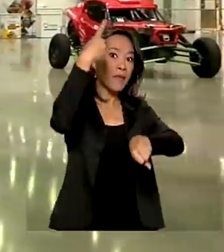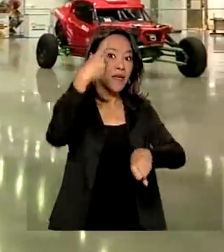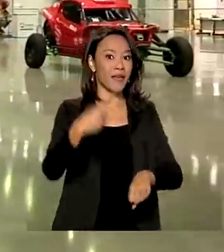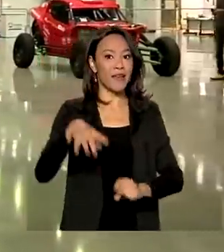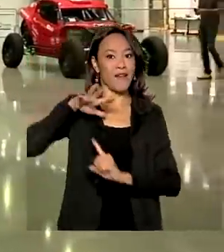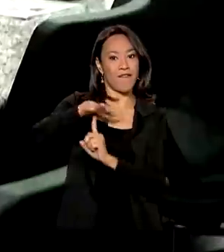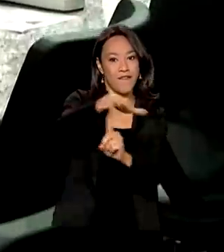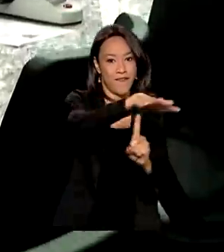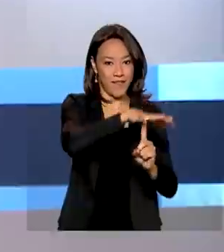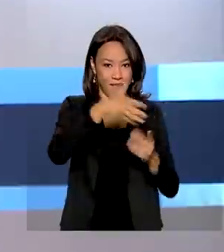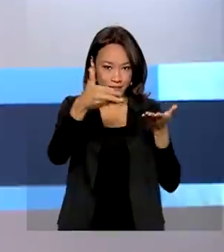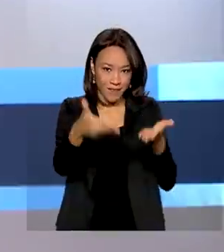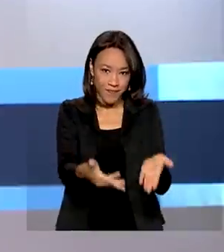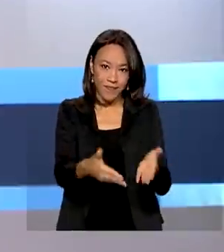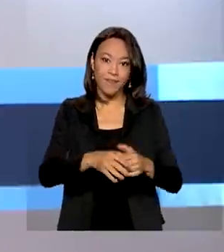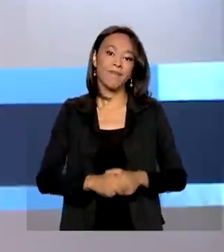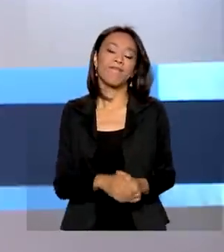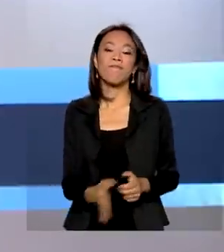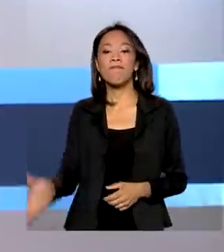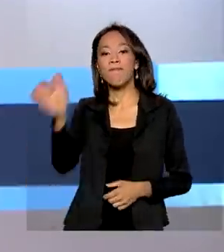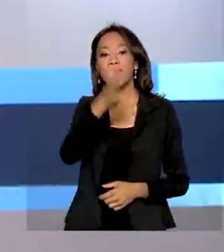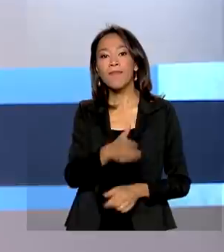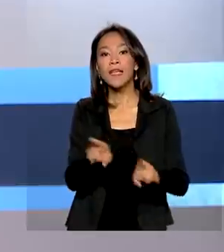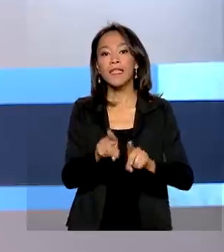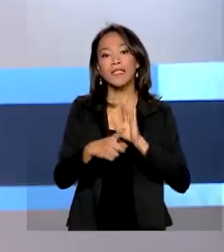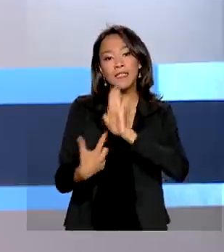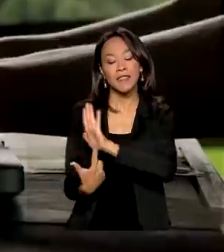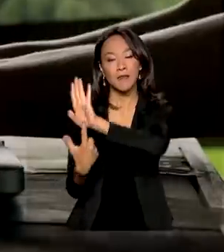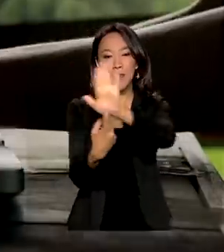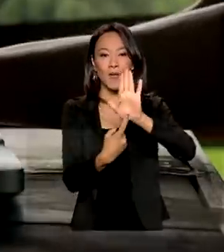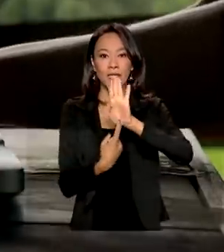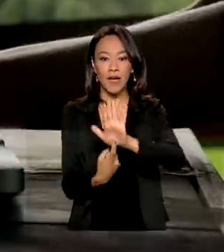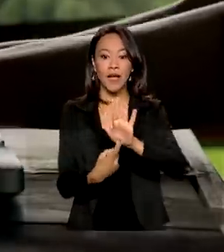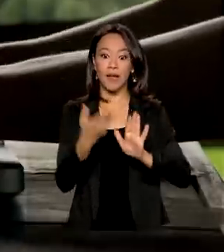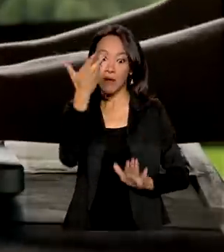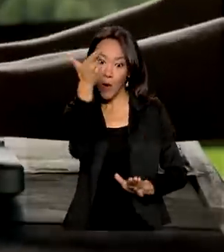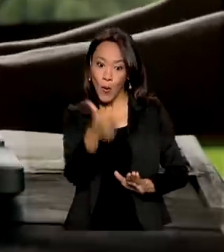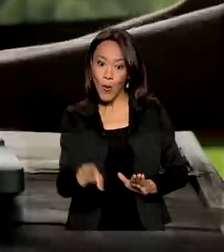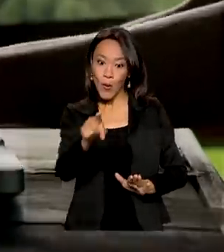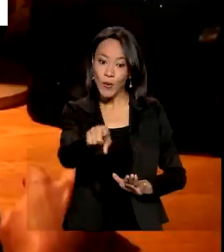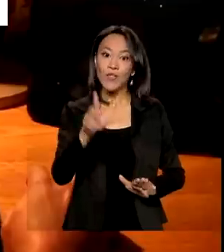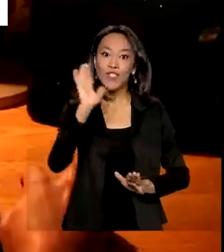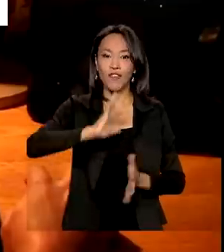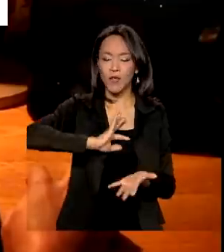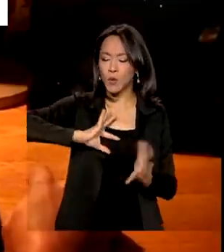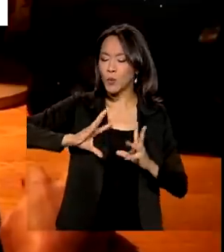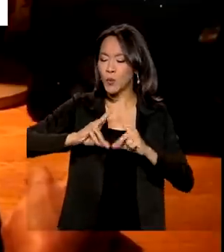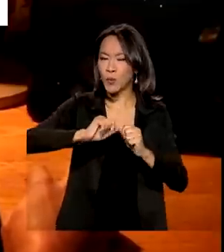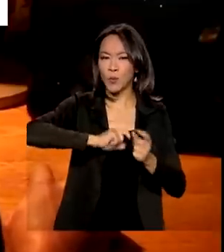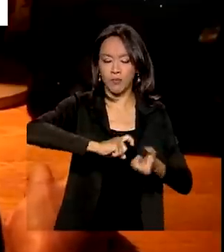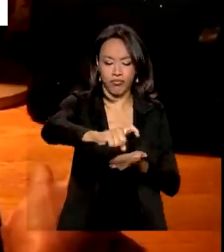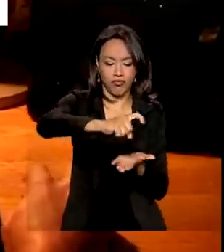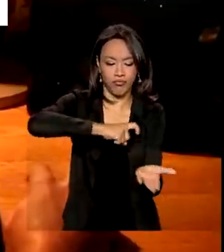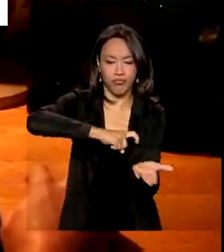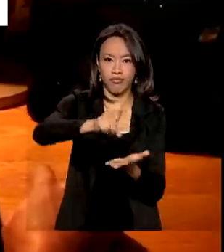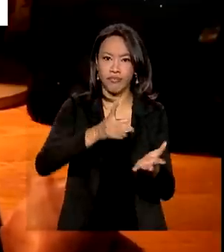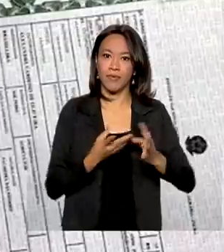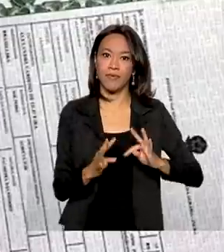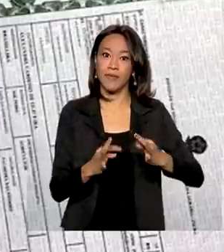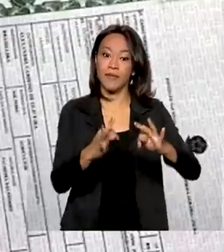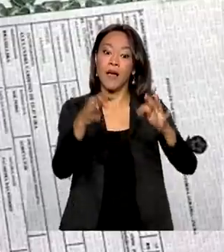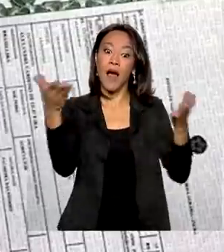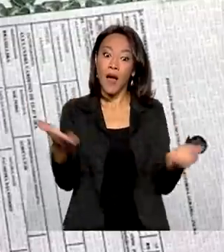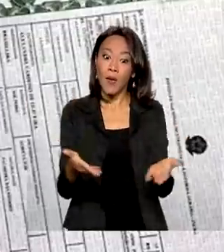do nióbio no país e vamos mostrar ainda que mais um serviço público foi digitalizado agora do